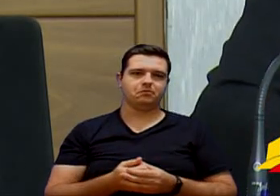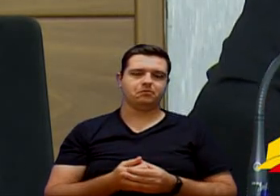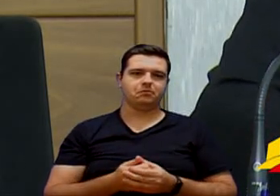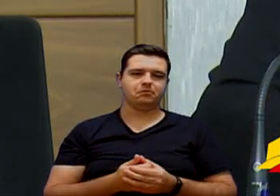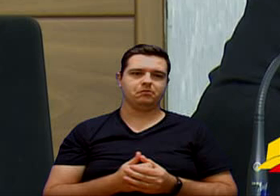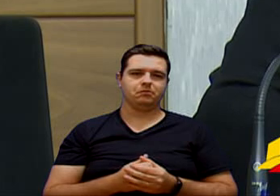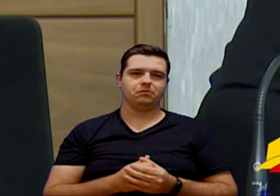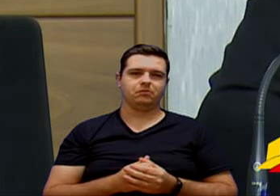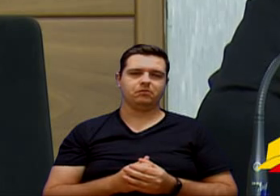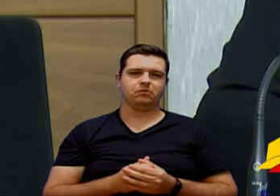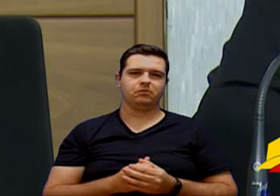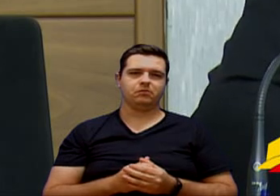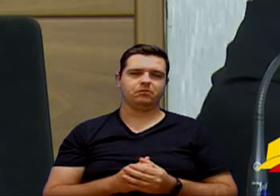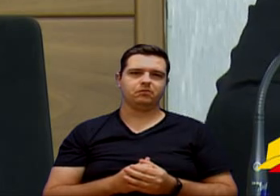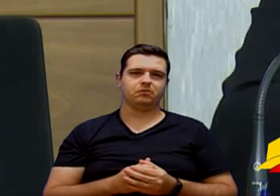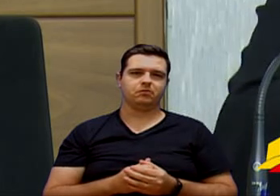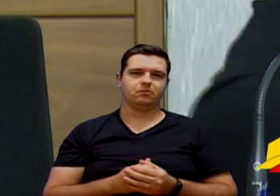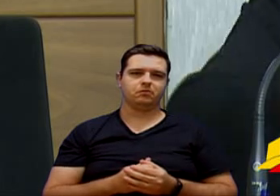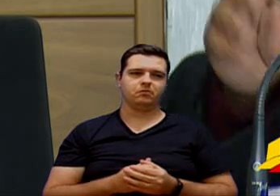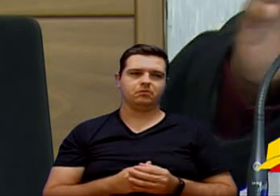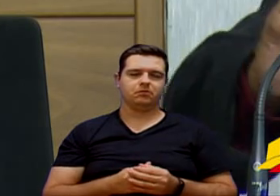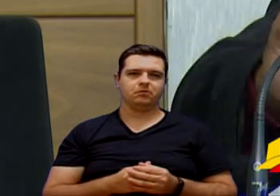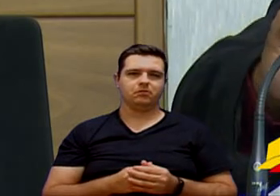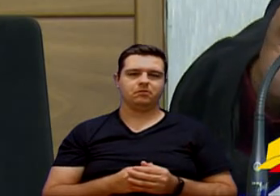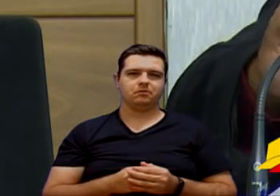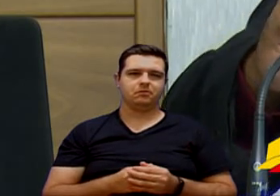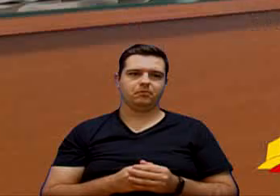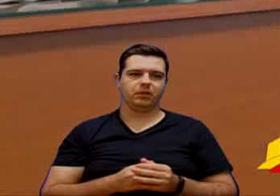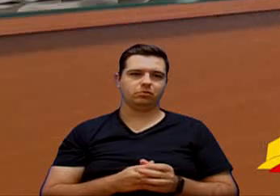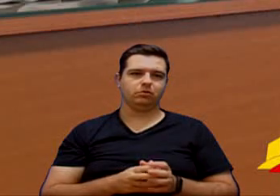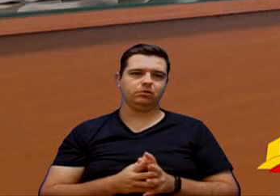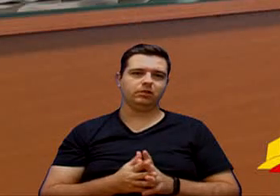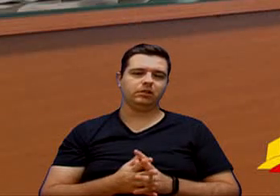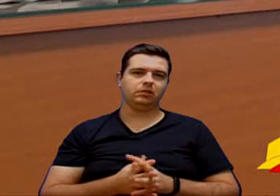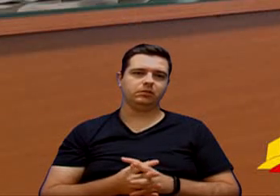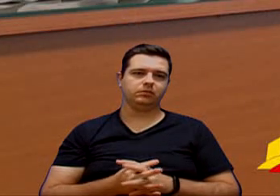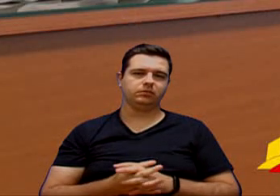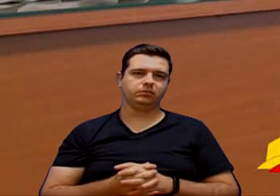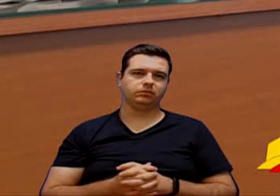1. A número 6 foi rejeitada, né?